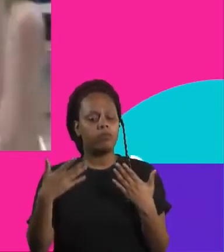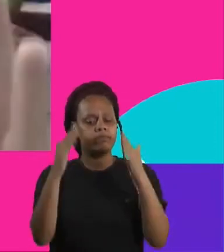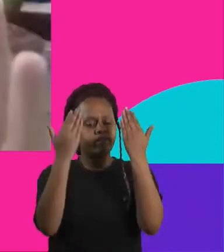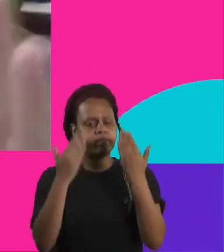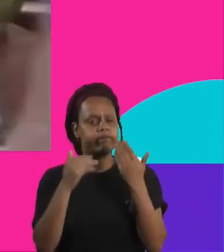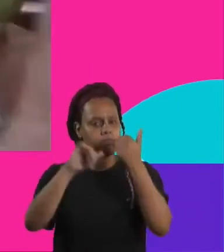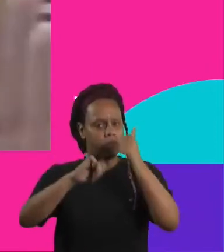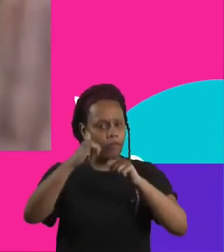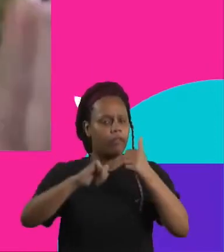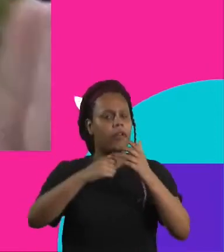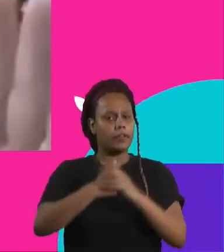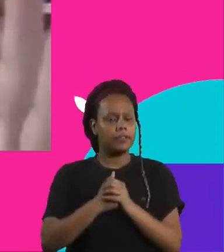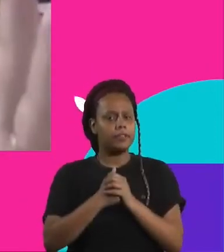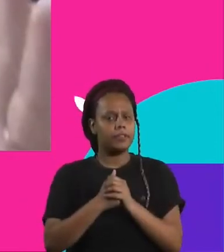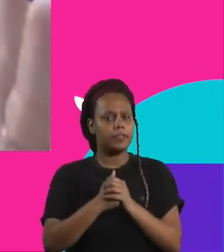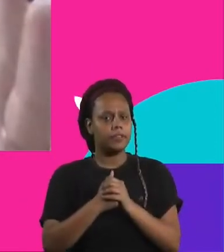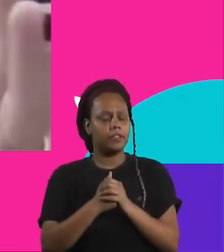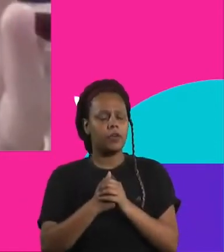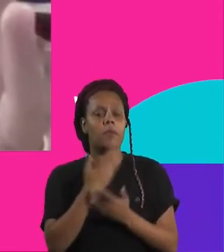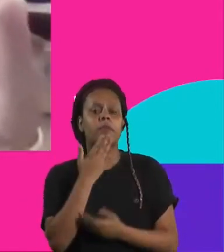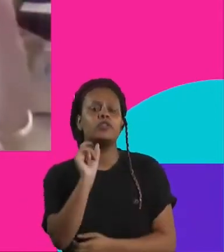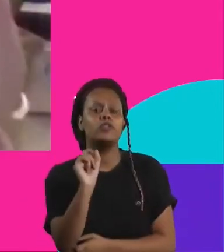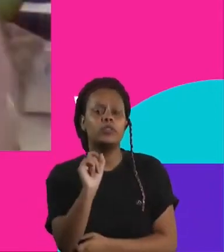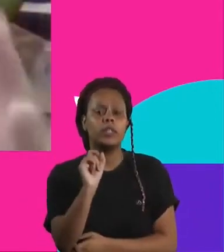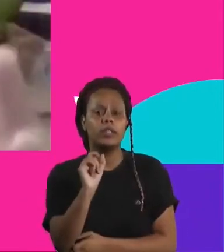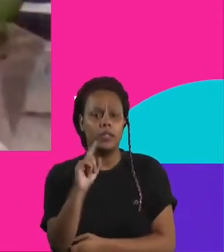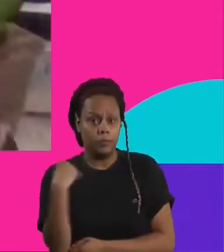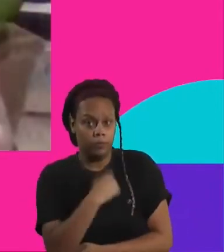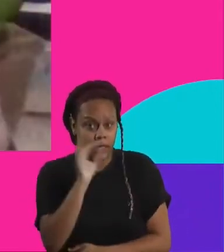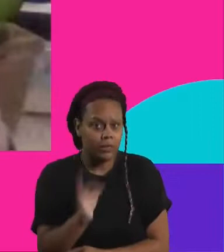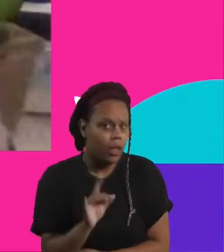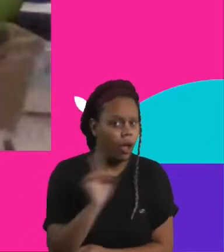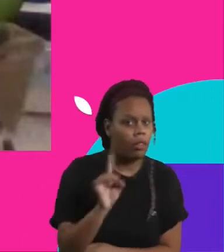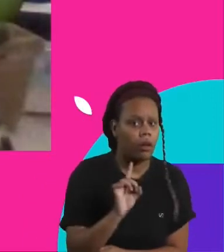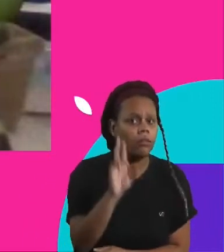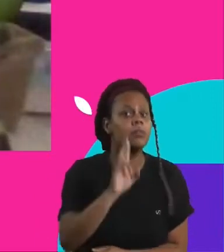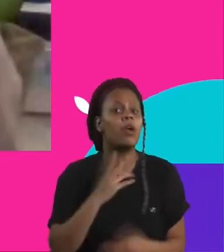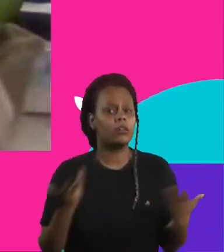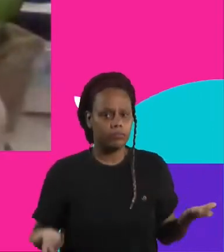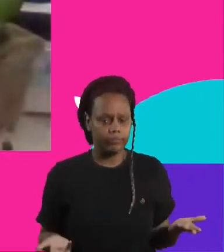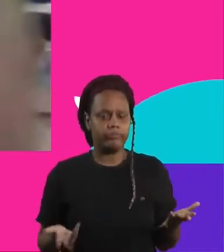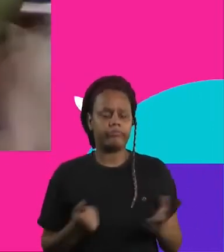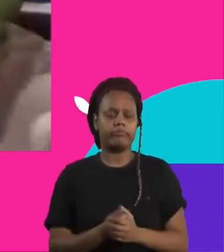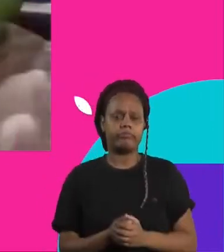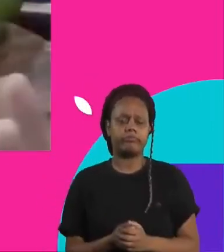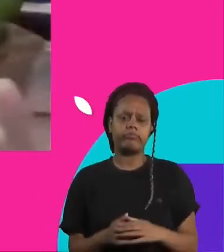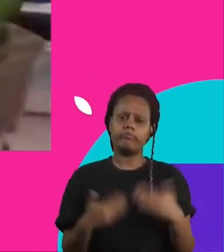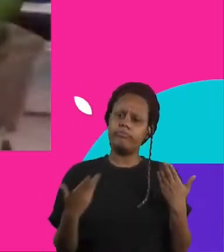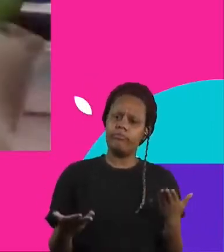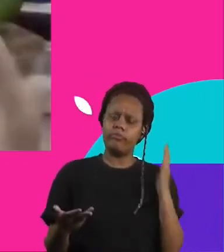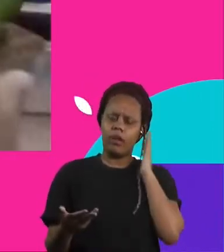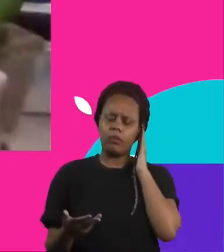por favor, me diga se a gente acertou ou não com esse projeto. E não é para ter essa cara. A medição, ela é meio de